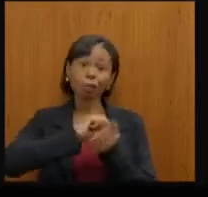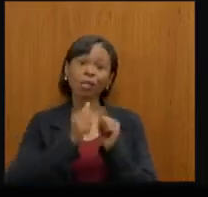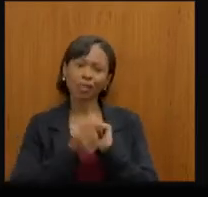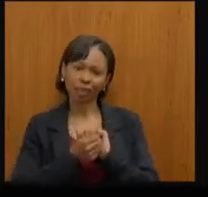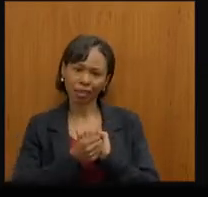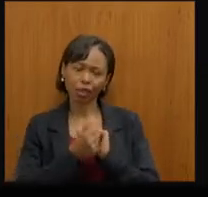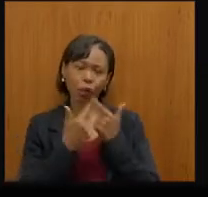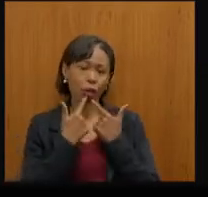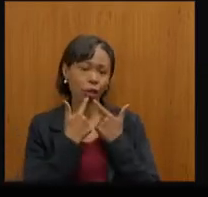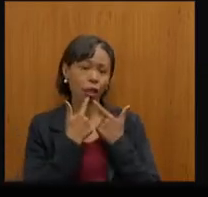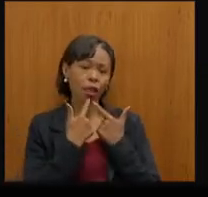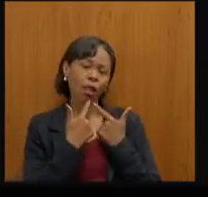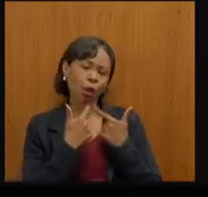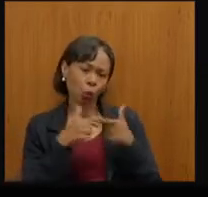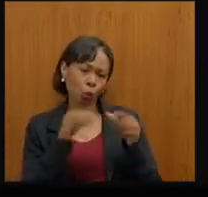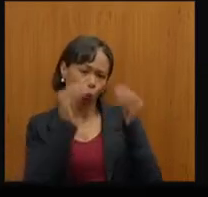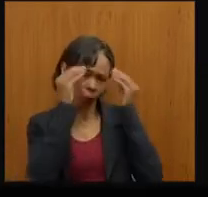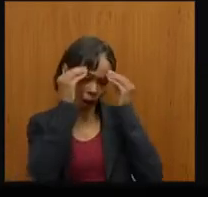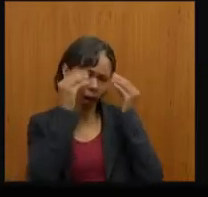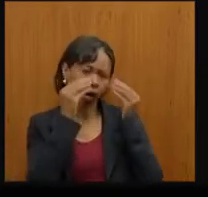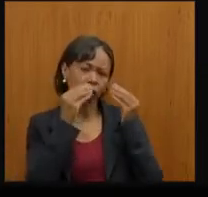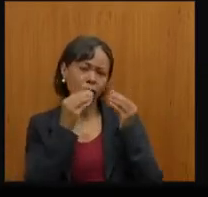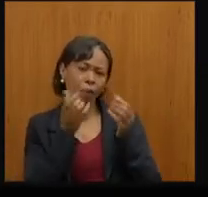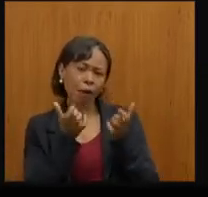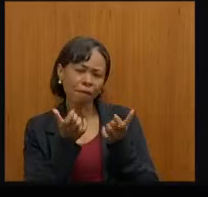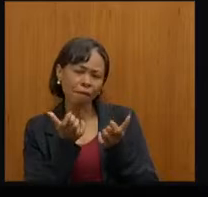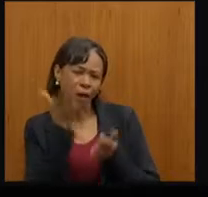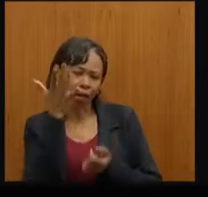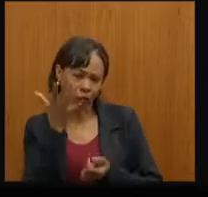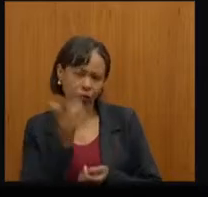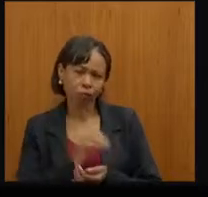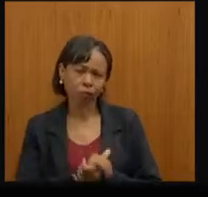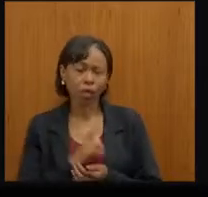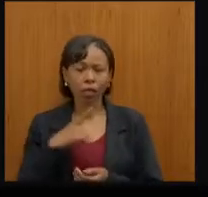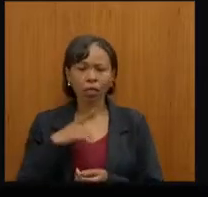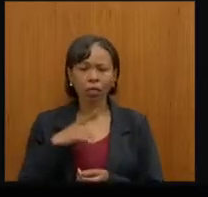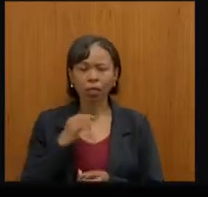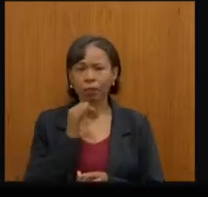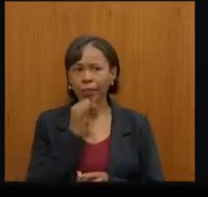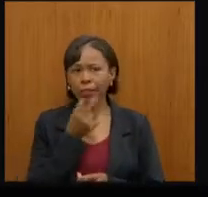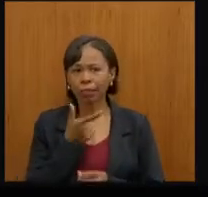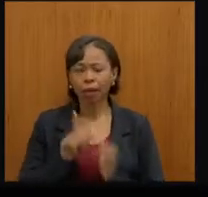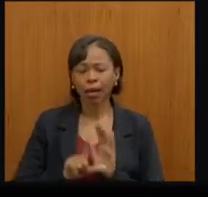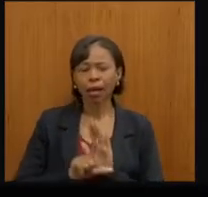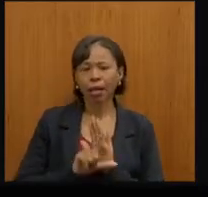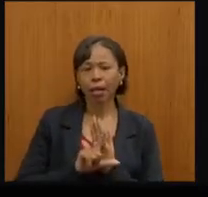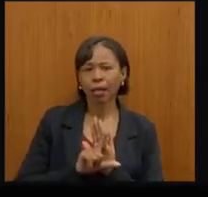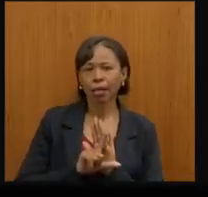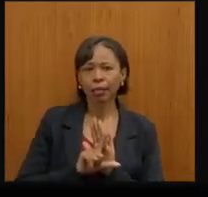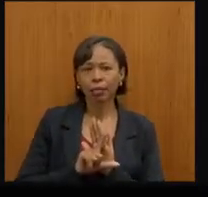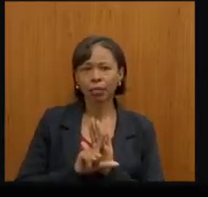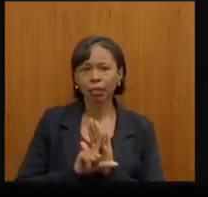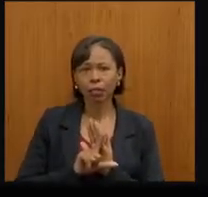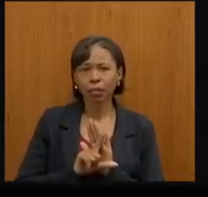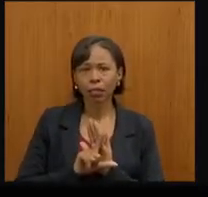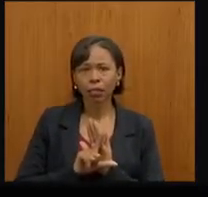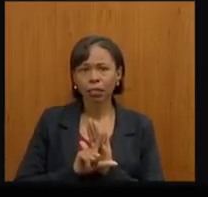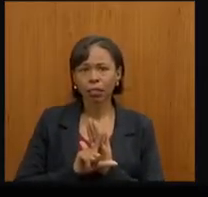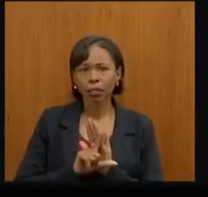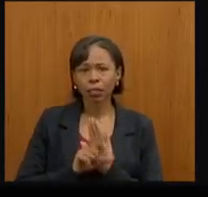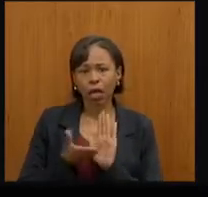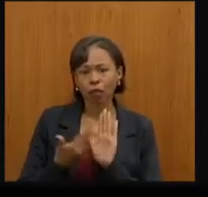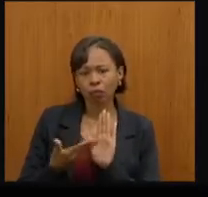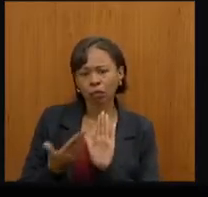tem a Lei Maria da Penha em Miúdos o eca e minutos estamos agora lançando no final do ano é outros